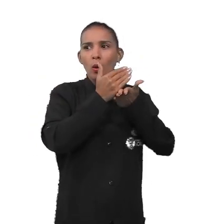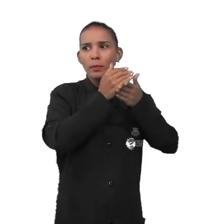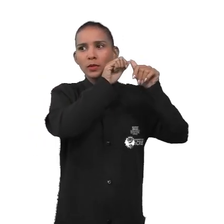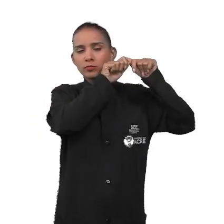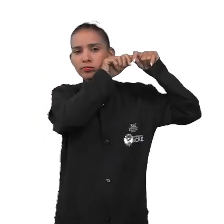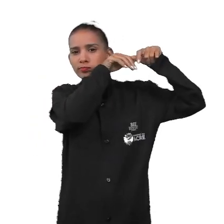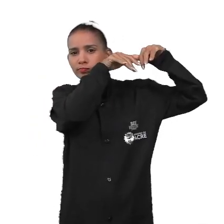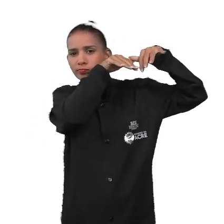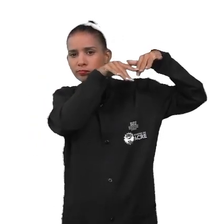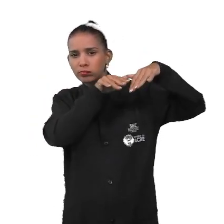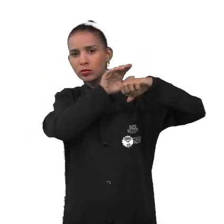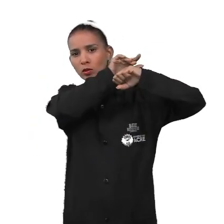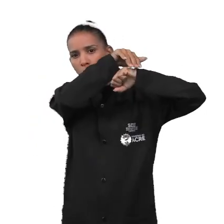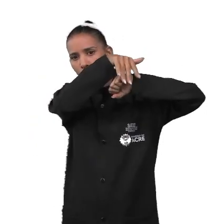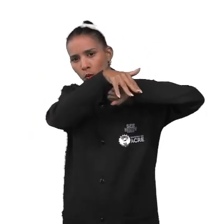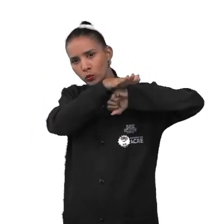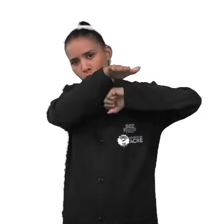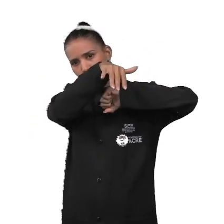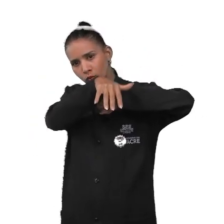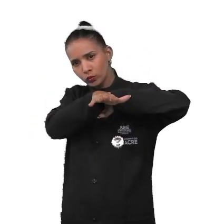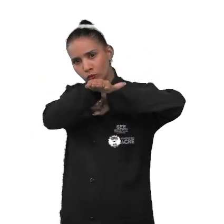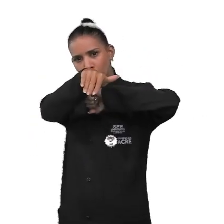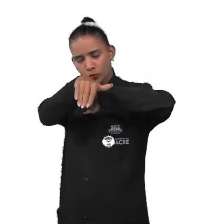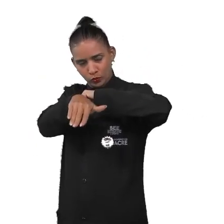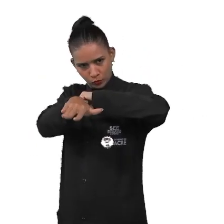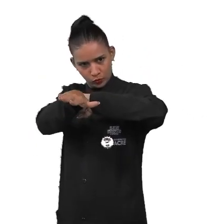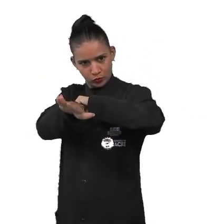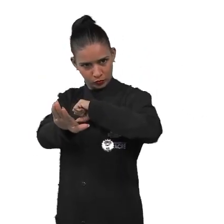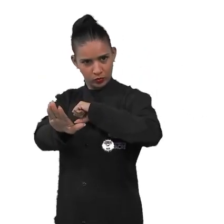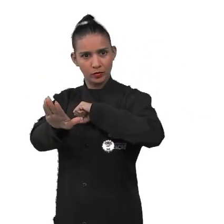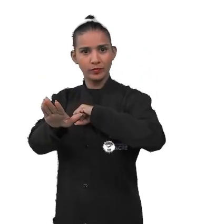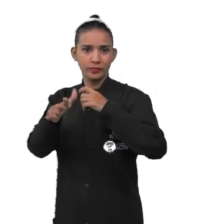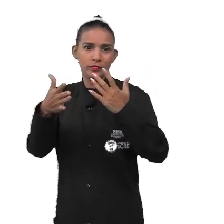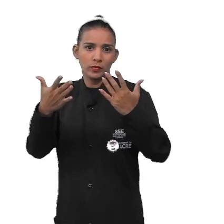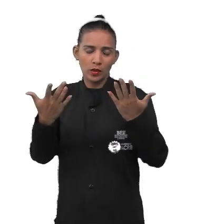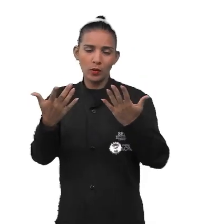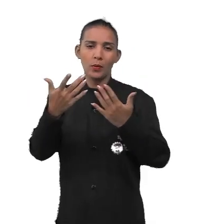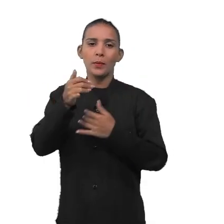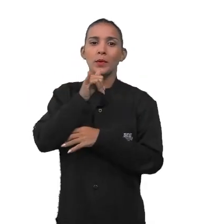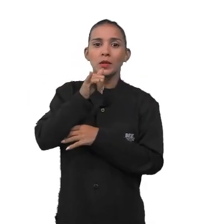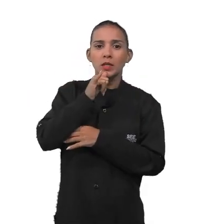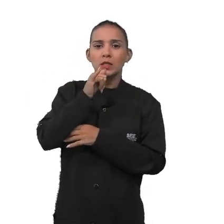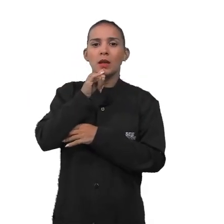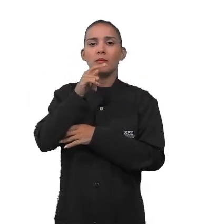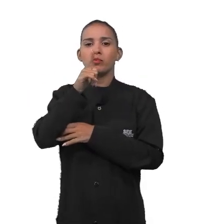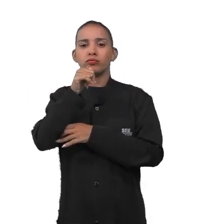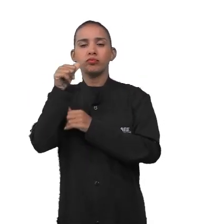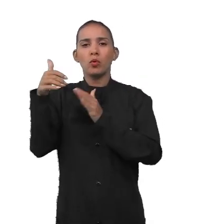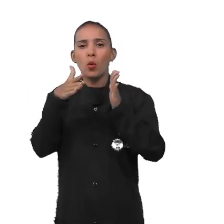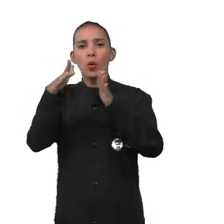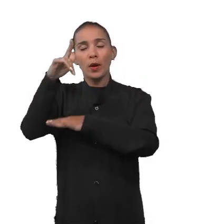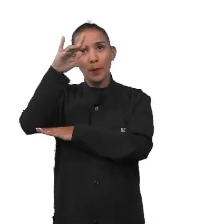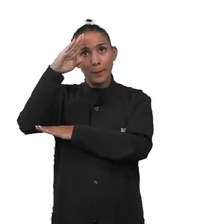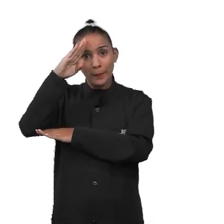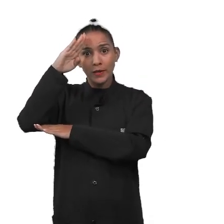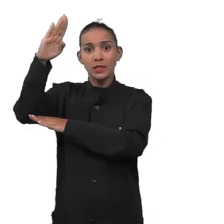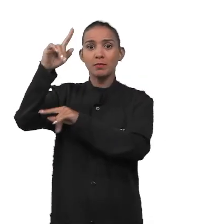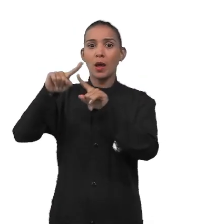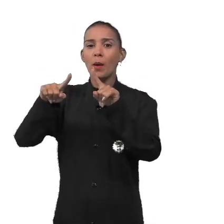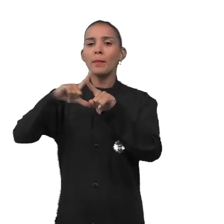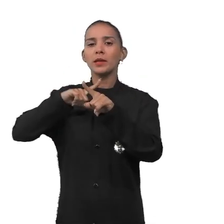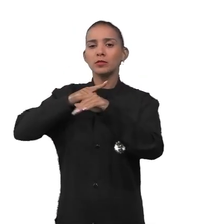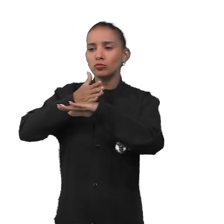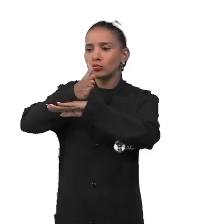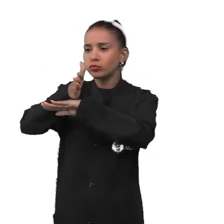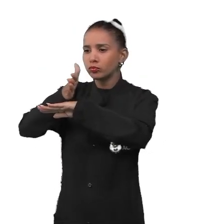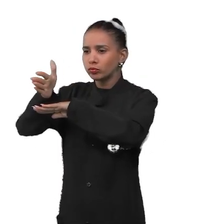ou seja, podemos dizer que a bacia hidrográfica corresponde a um rio principal e os seus afluentes, onde